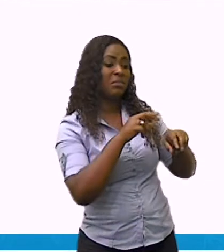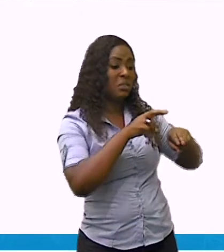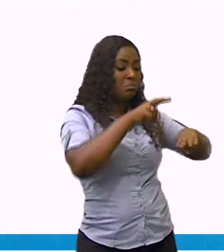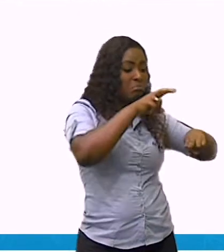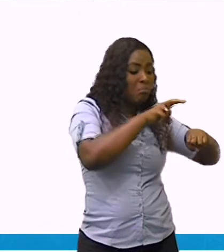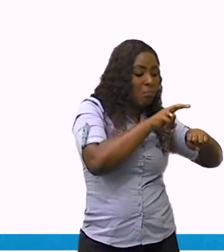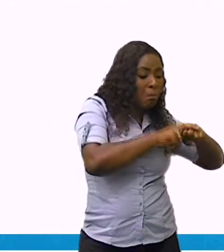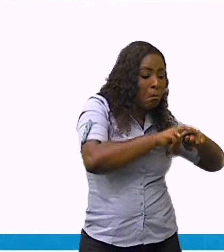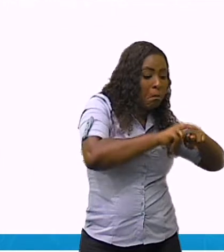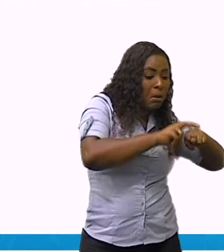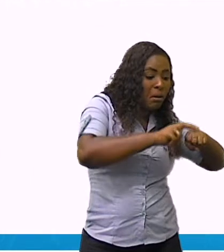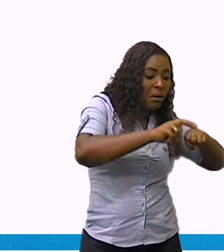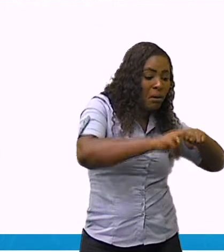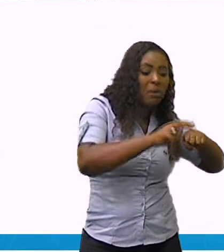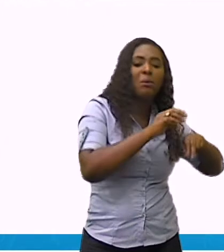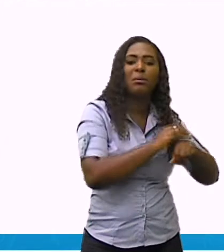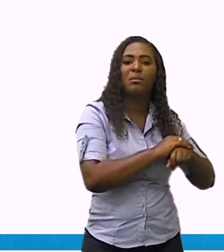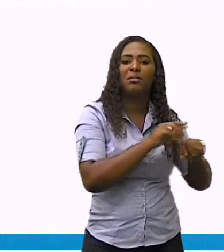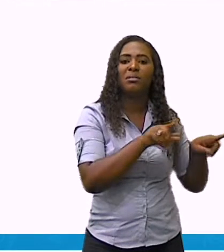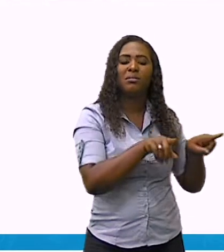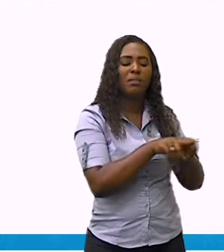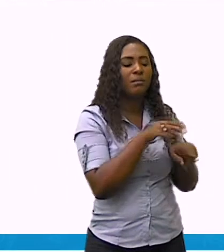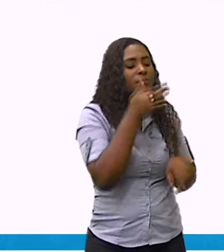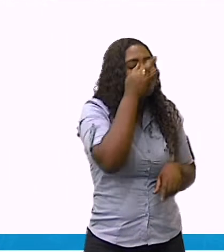E este espaço